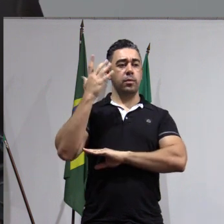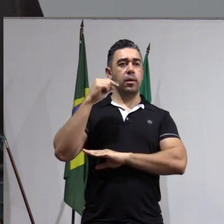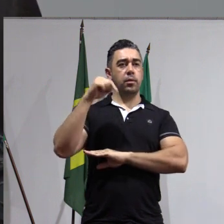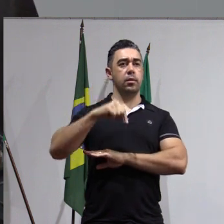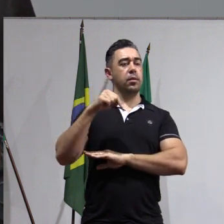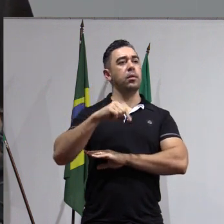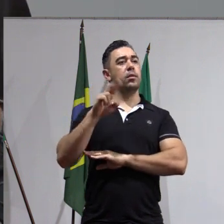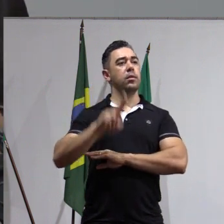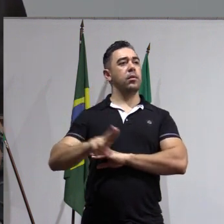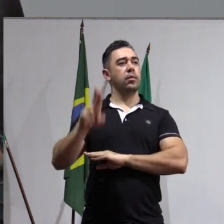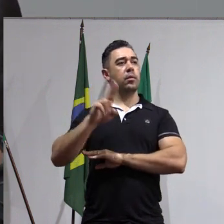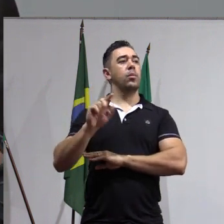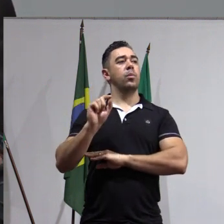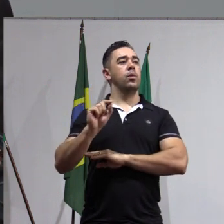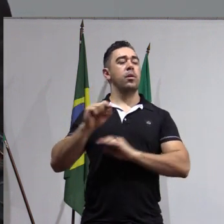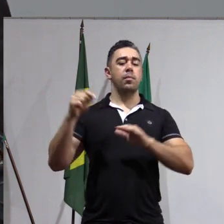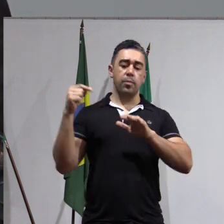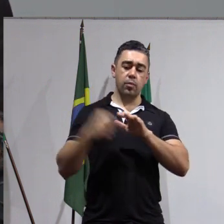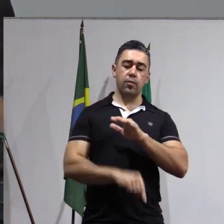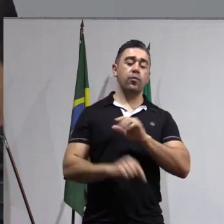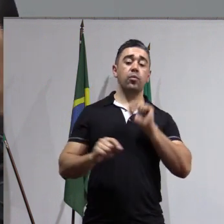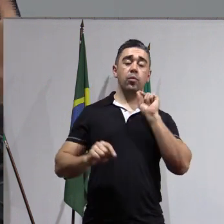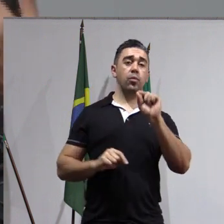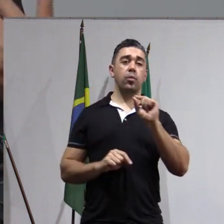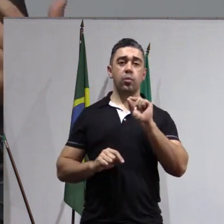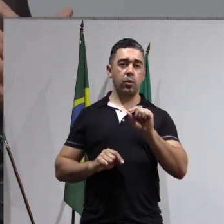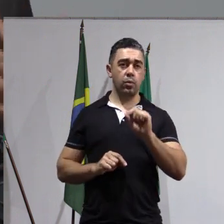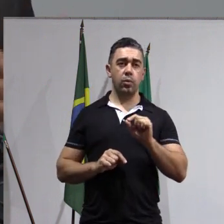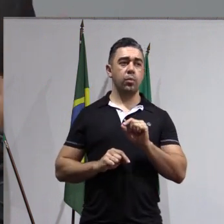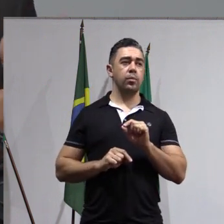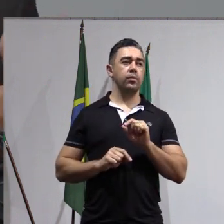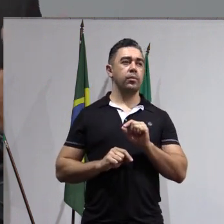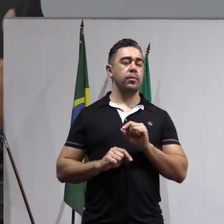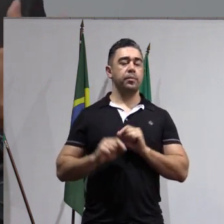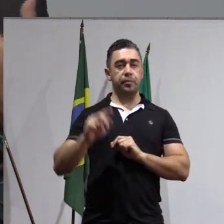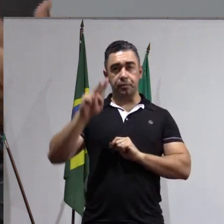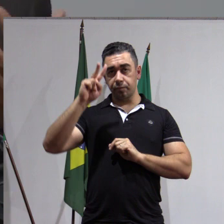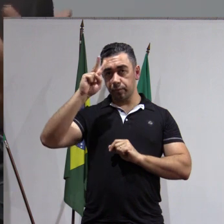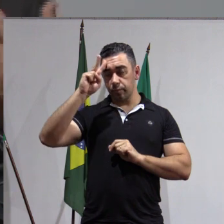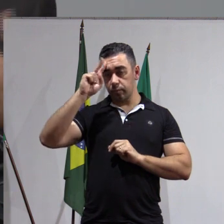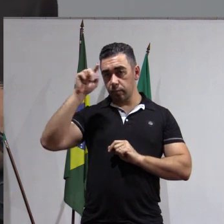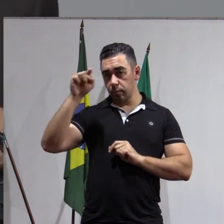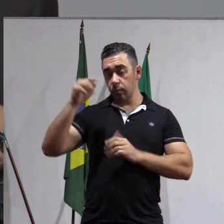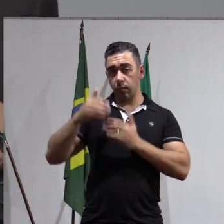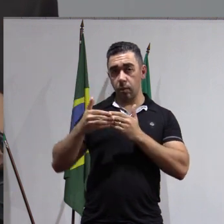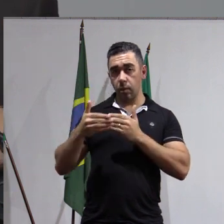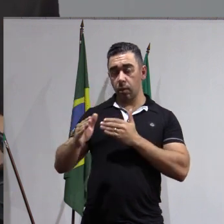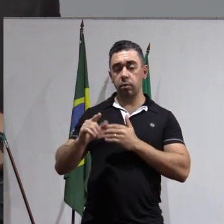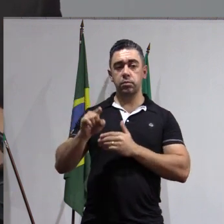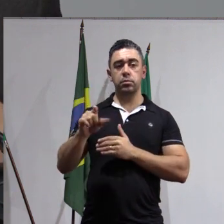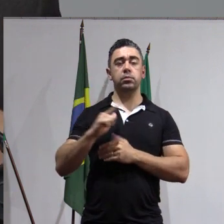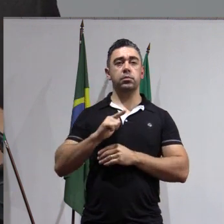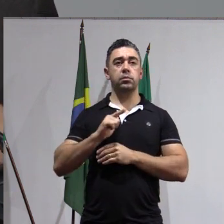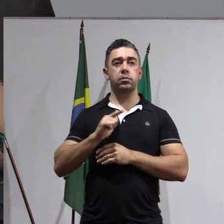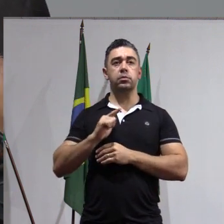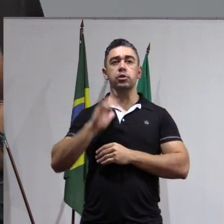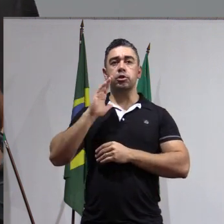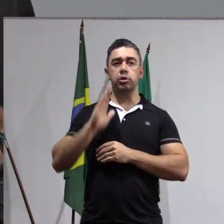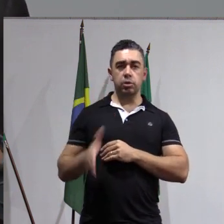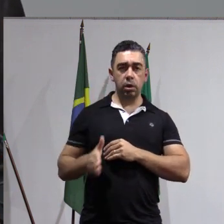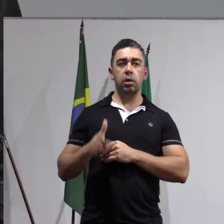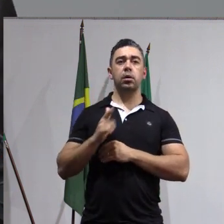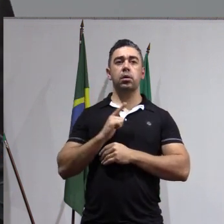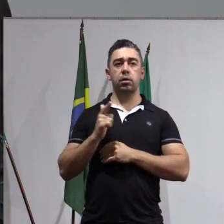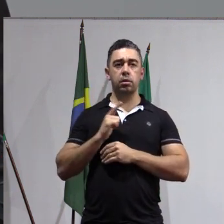universidade, que aprofundem, sobretudo a partir da segunda-feira, quando teremos já na universidade o